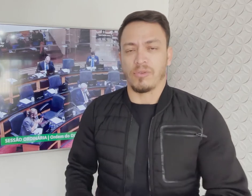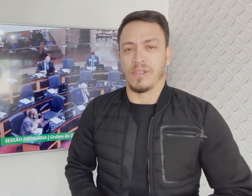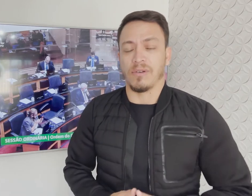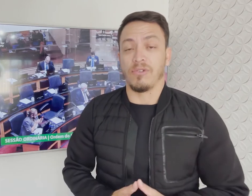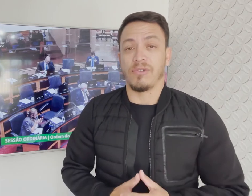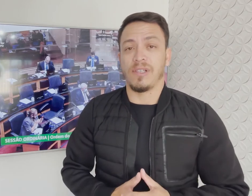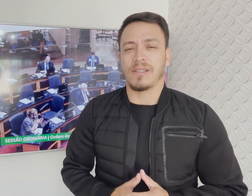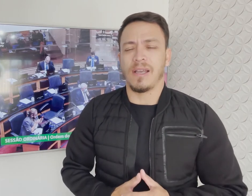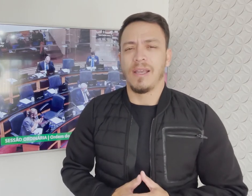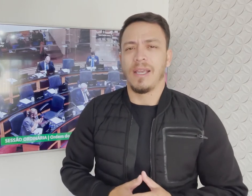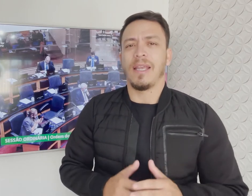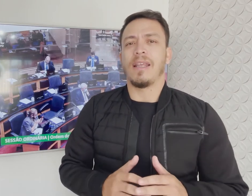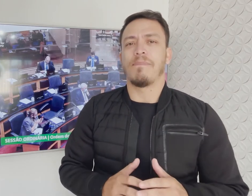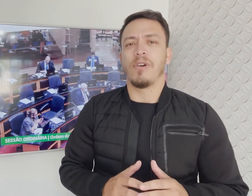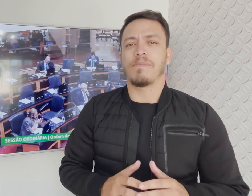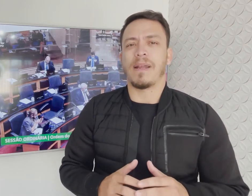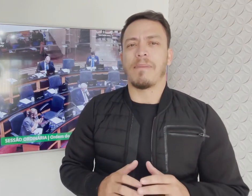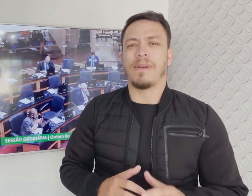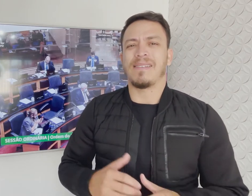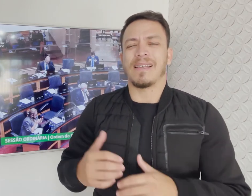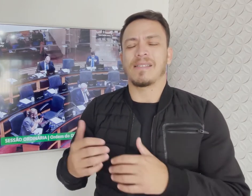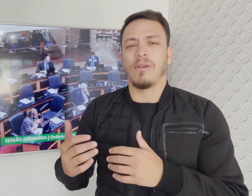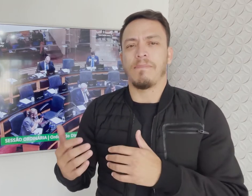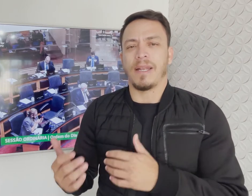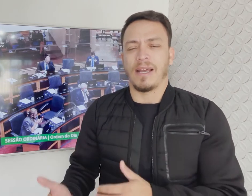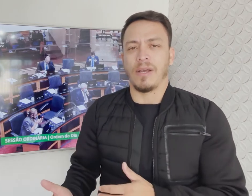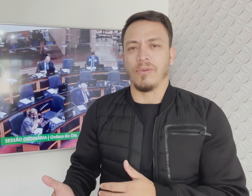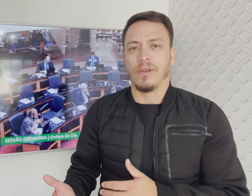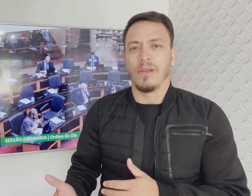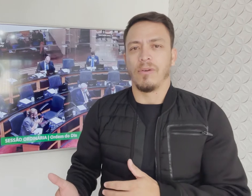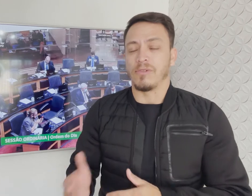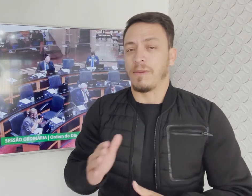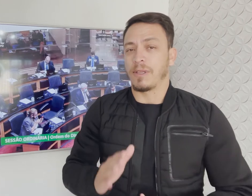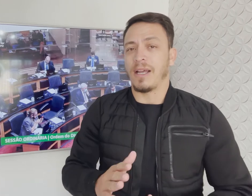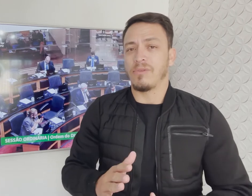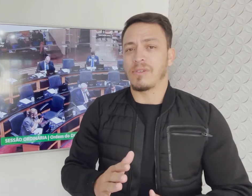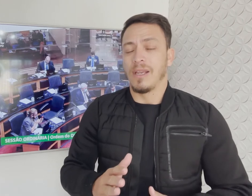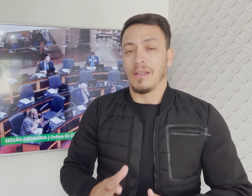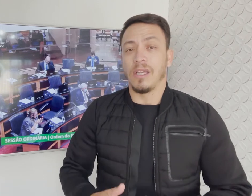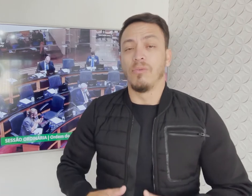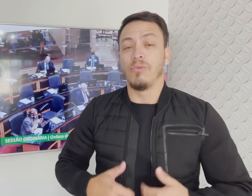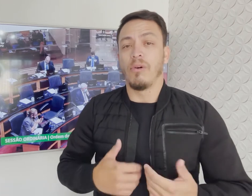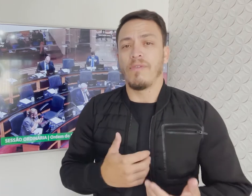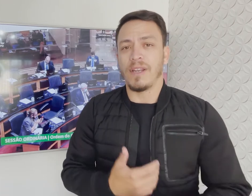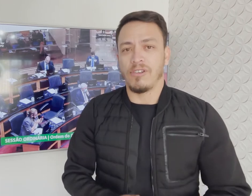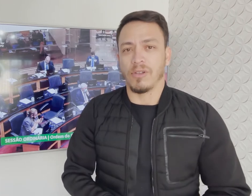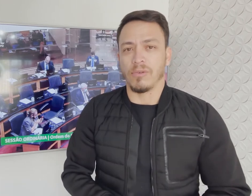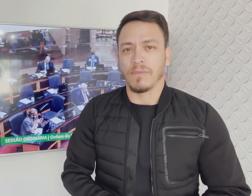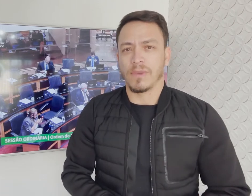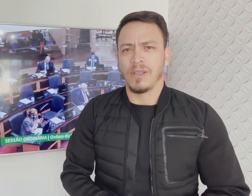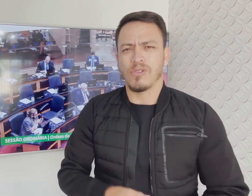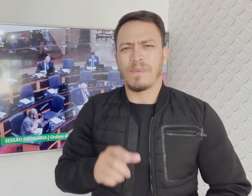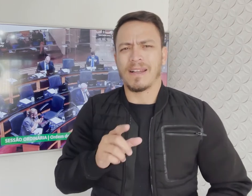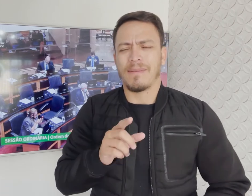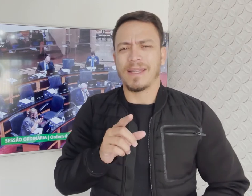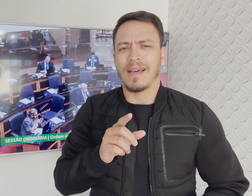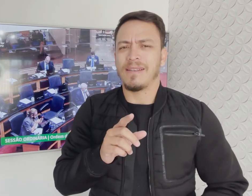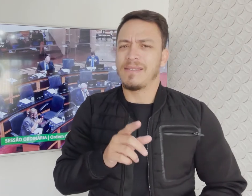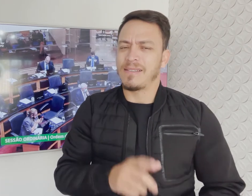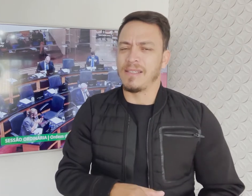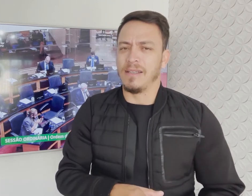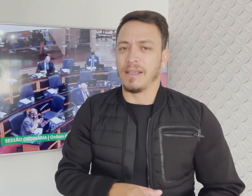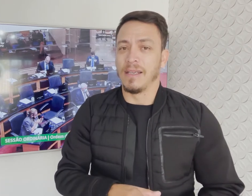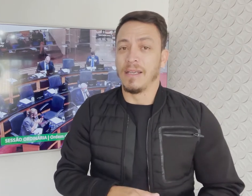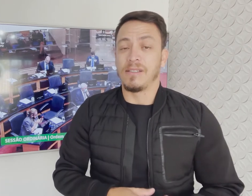comissão de constituição e justiça e depois para apreciação em plenário os deputados dão novo veredito e os